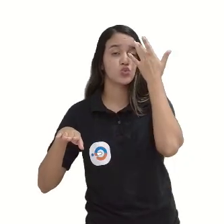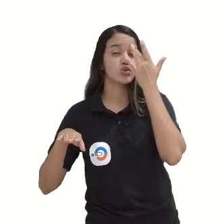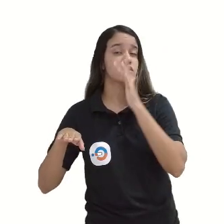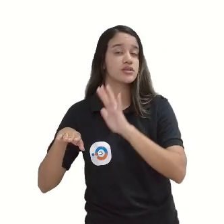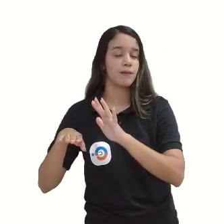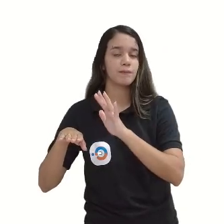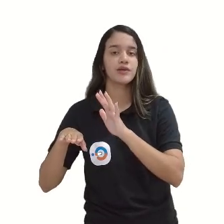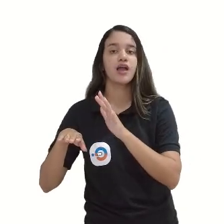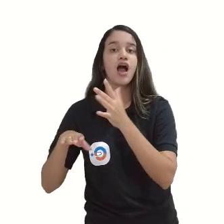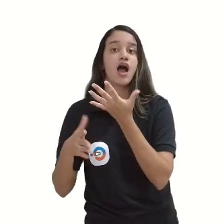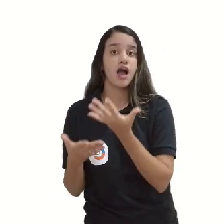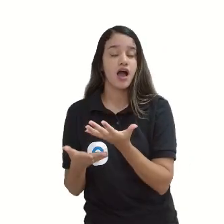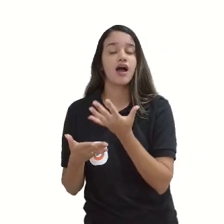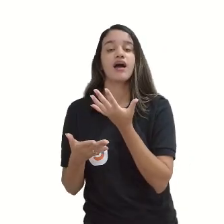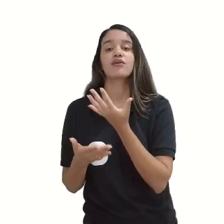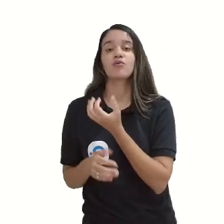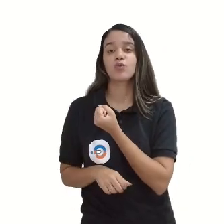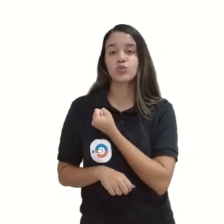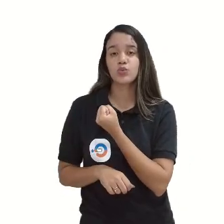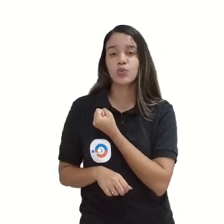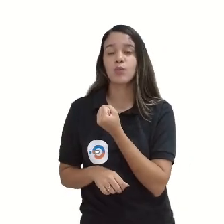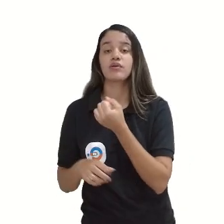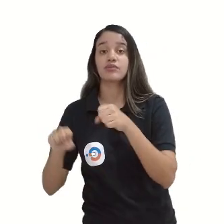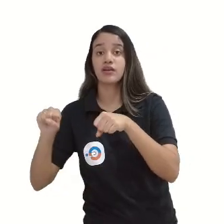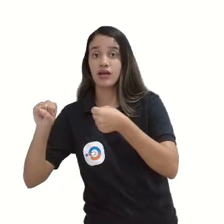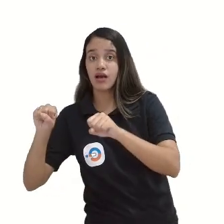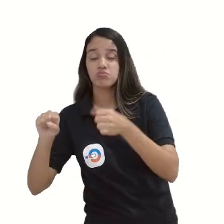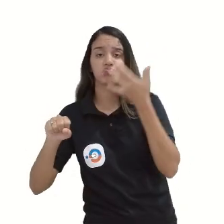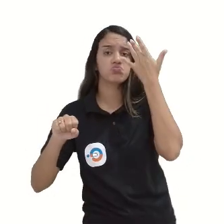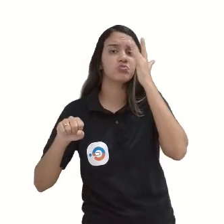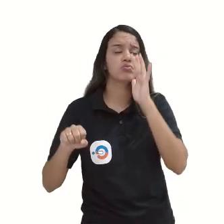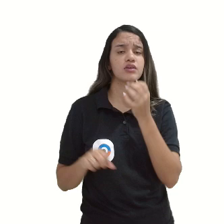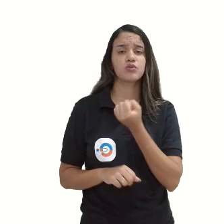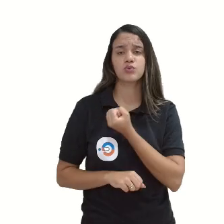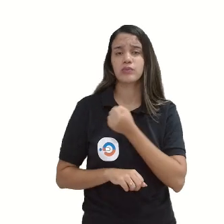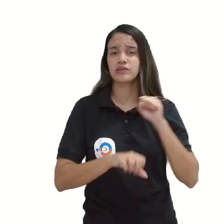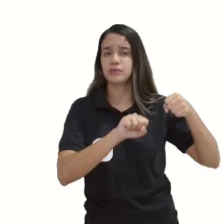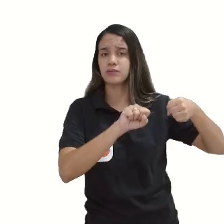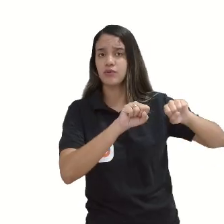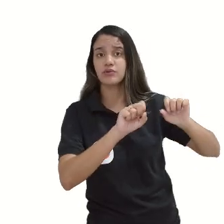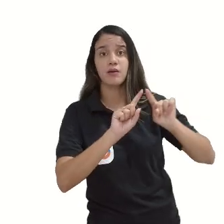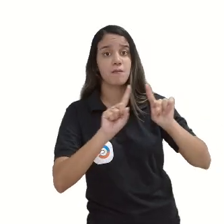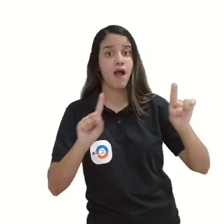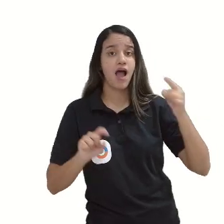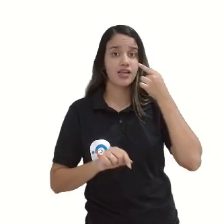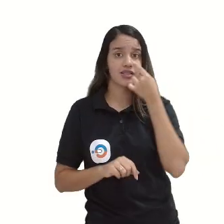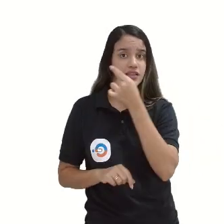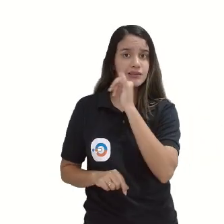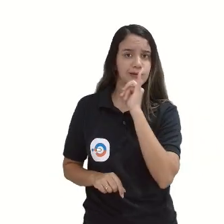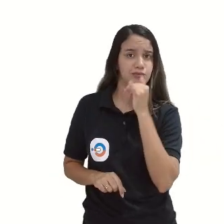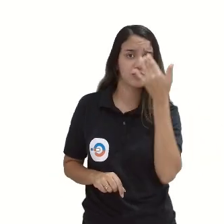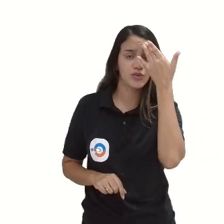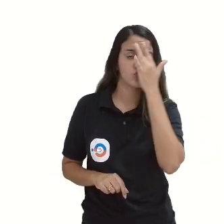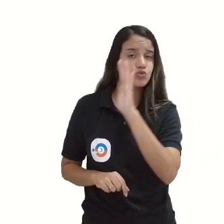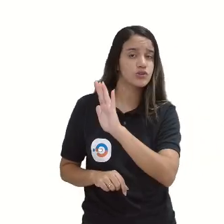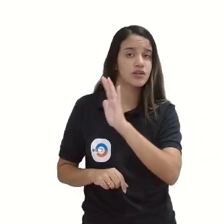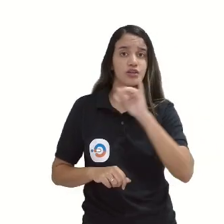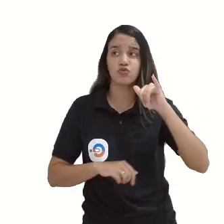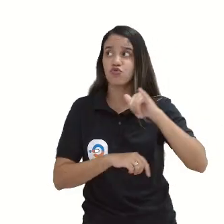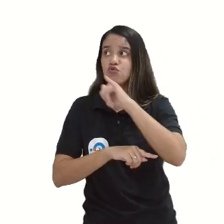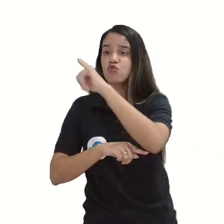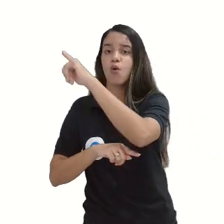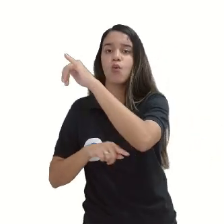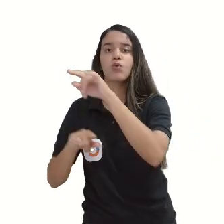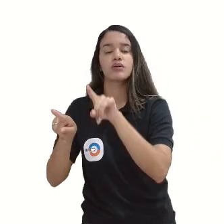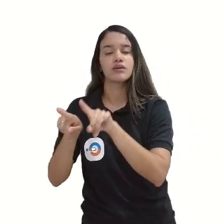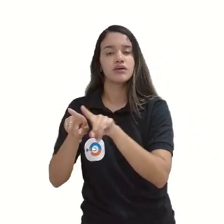sabia o número de carros e eu não sabia o número de motos. Nesse exemplo aí, eu não sei o número de voos nacionais nem